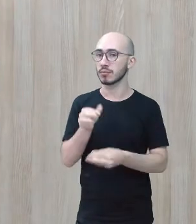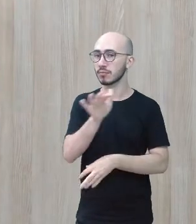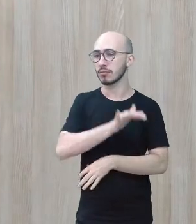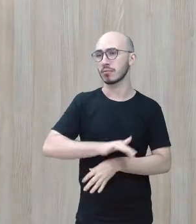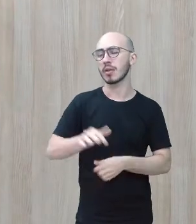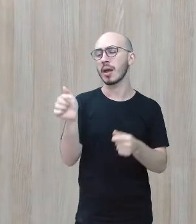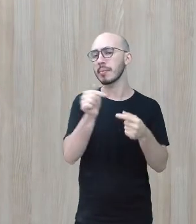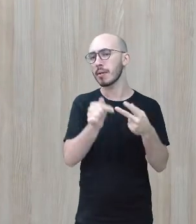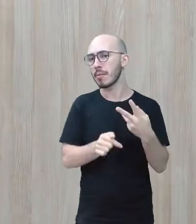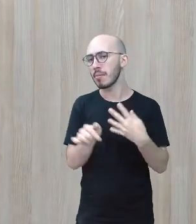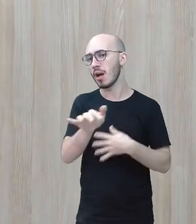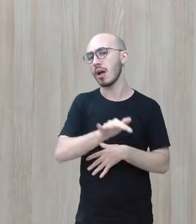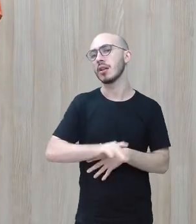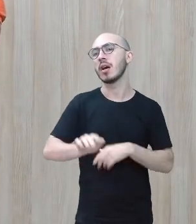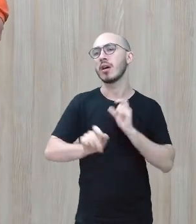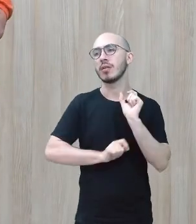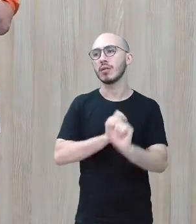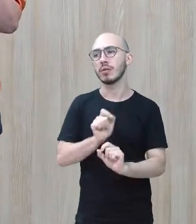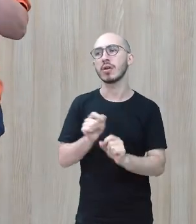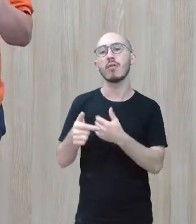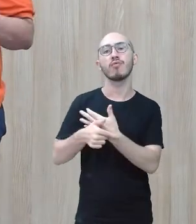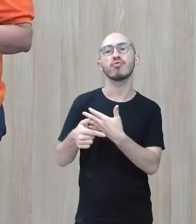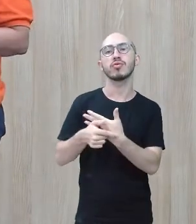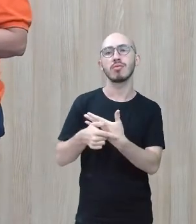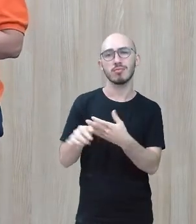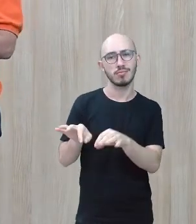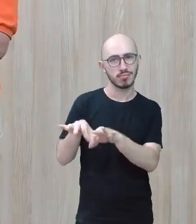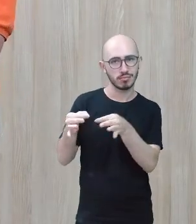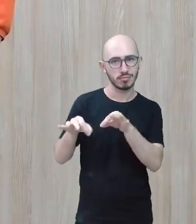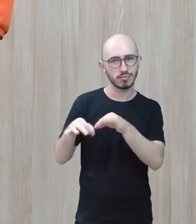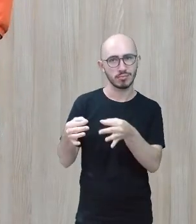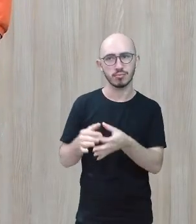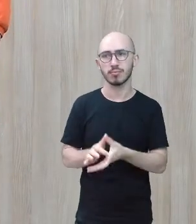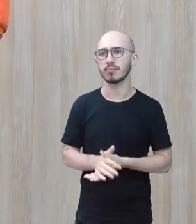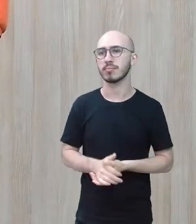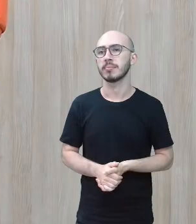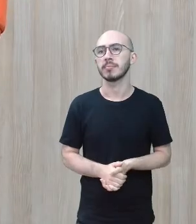toda esta parte de função sintática, tá, pessoal?